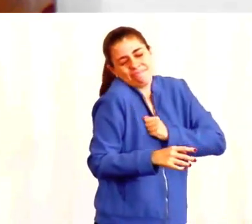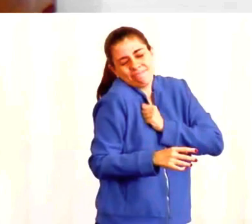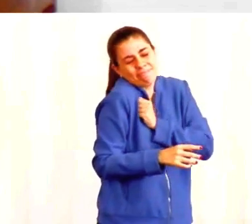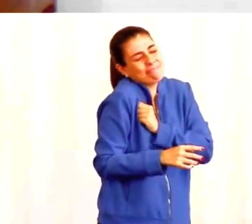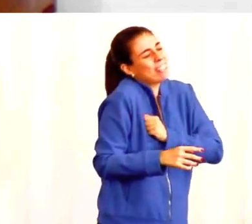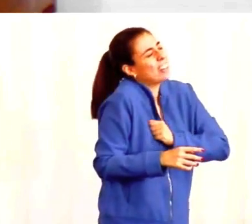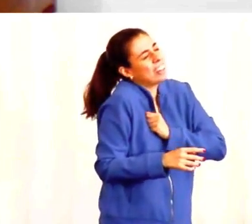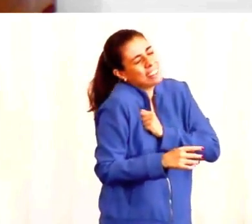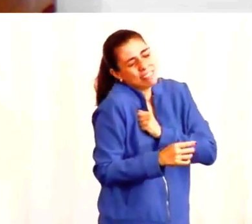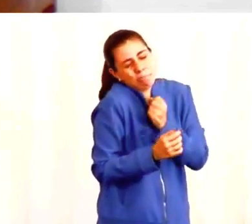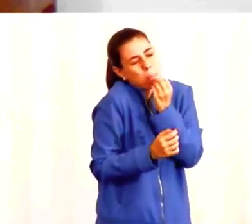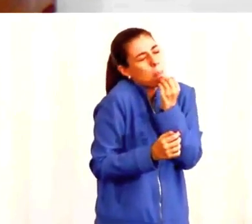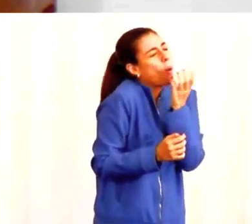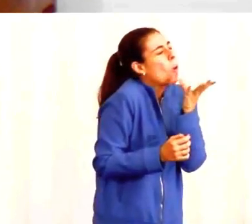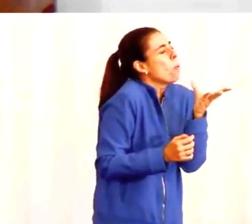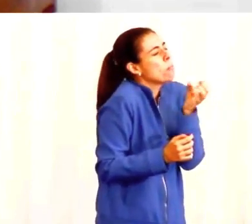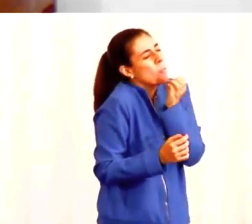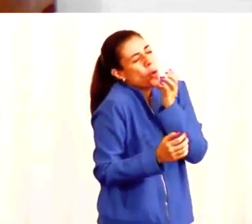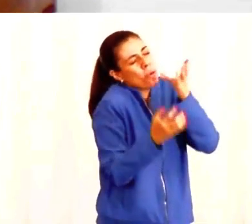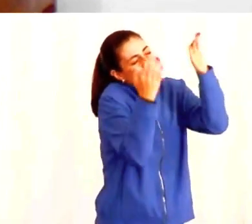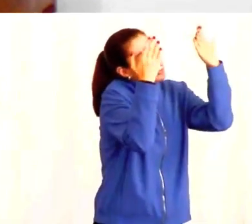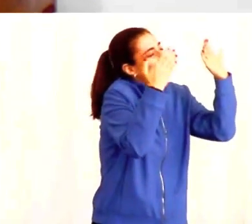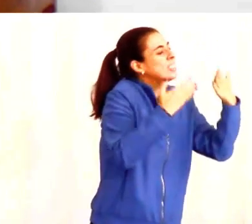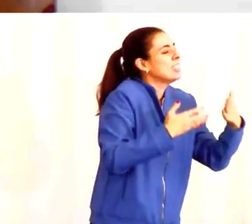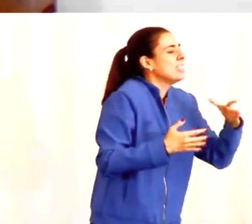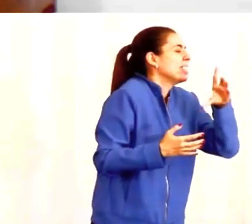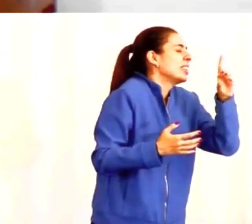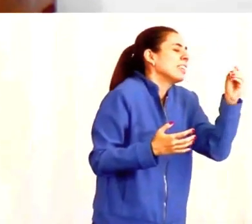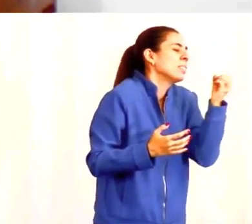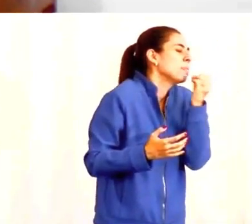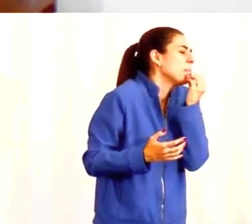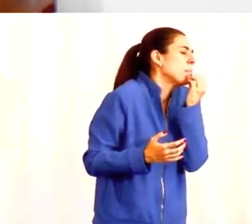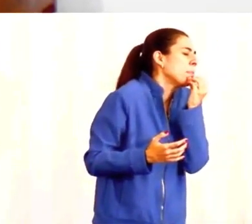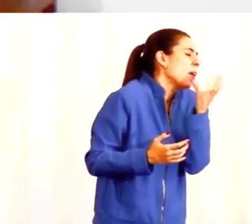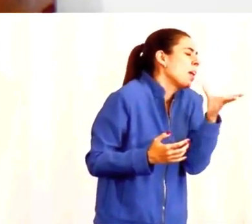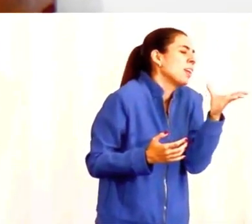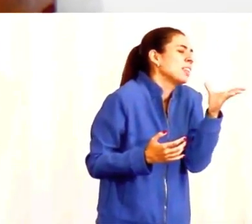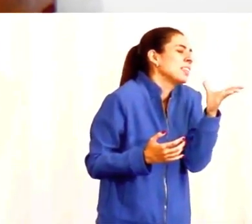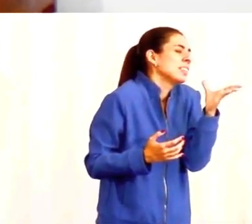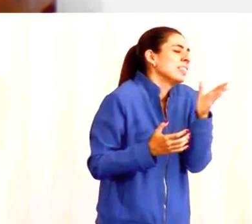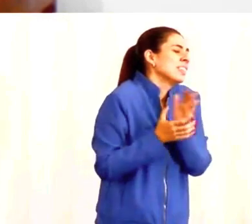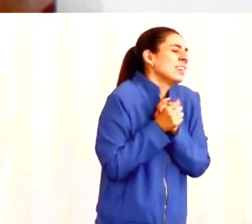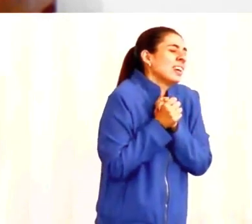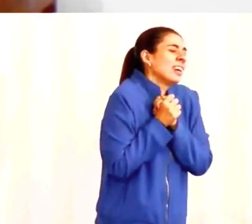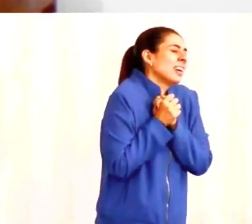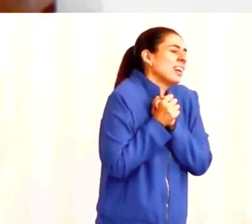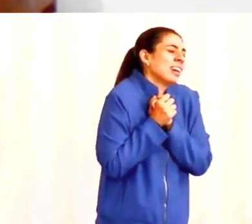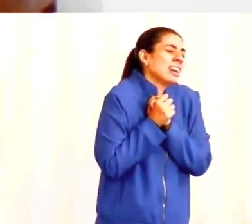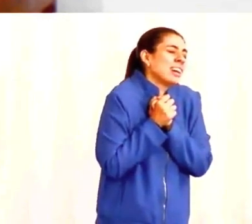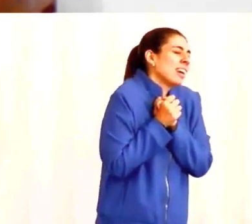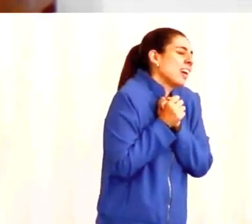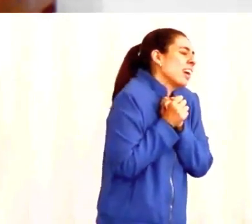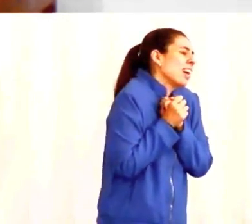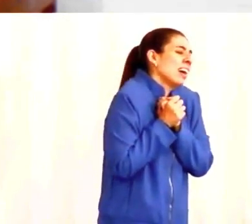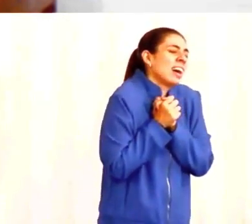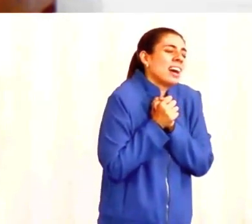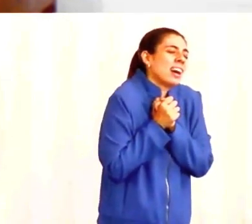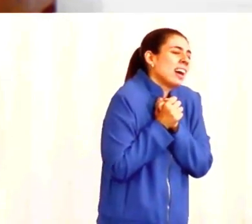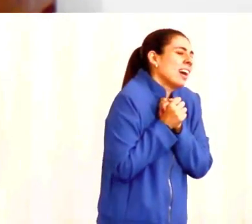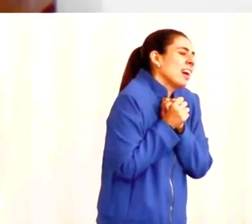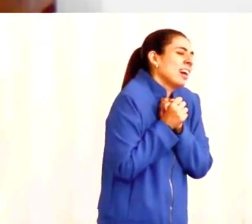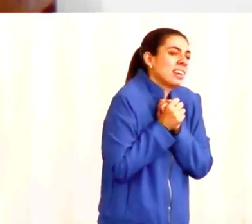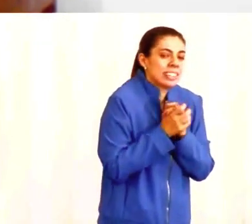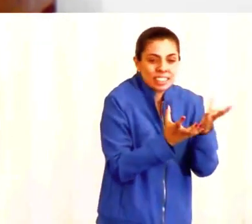presença do Senhor um pouquinho mais, com aquela ideia de que quando o culto acaba, ele poderia ter um pouquinho mais